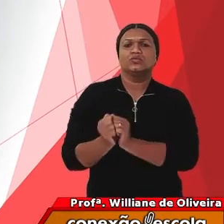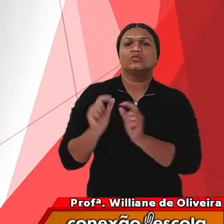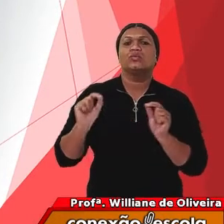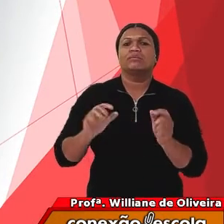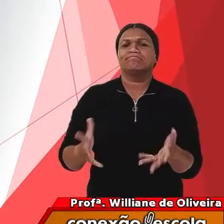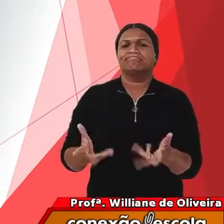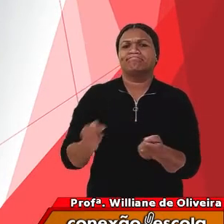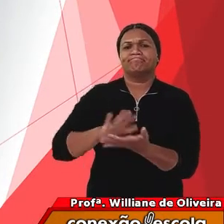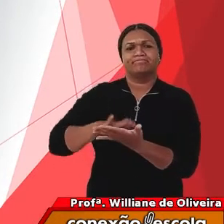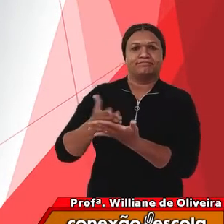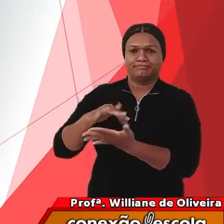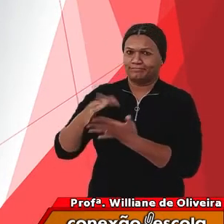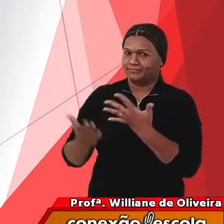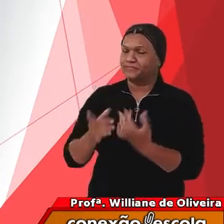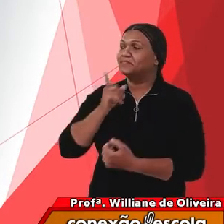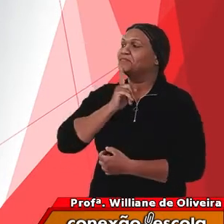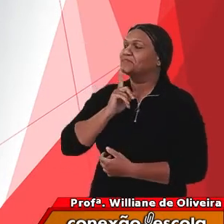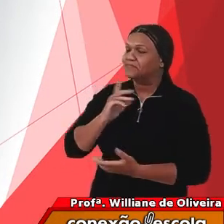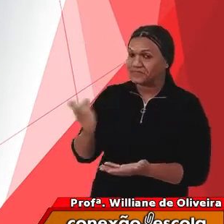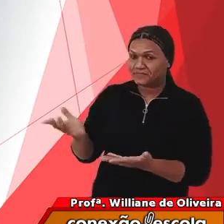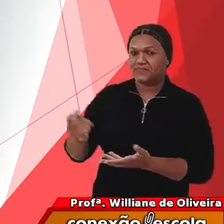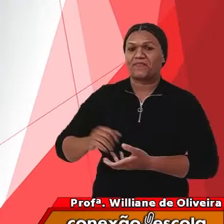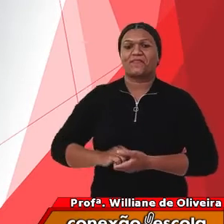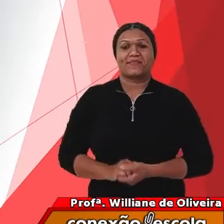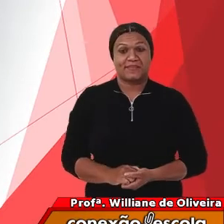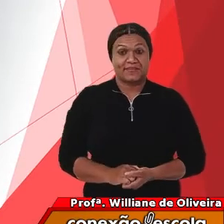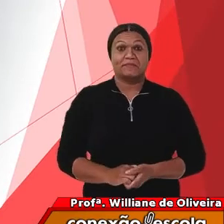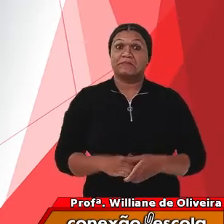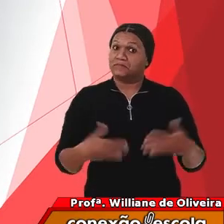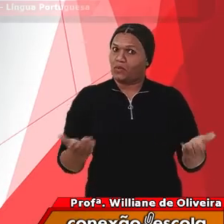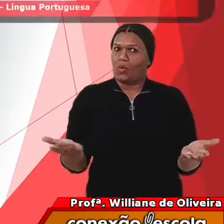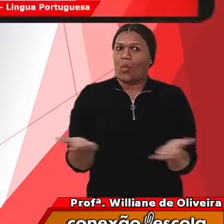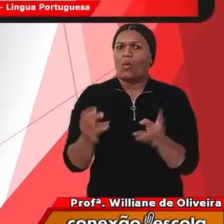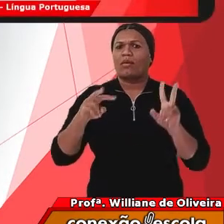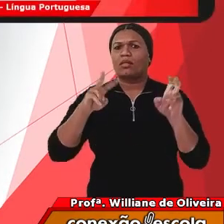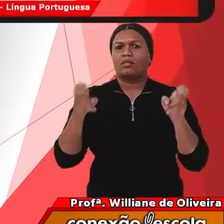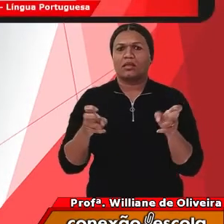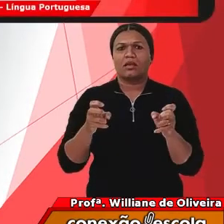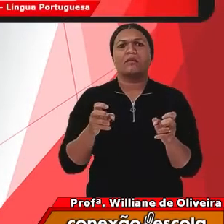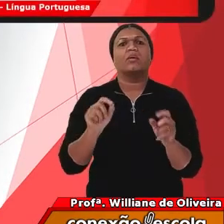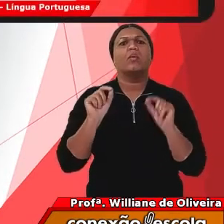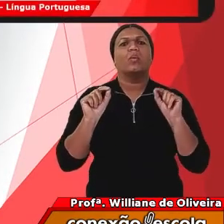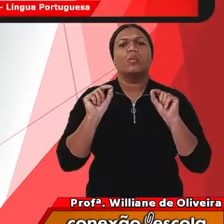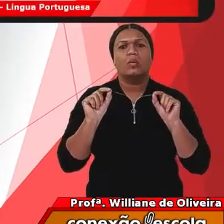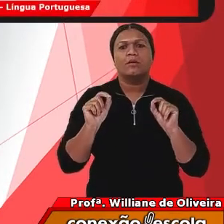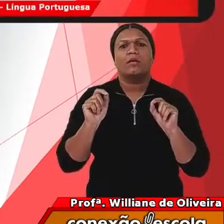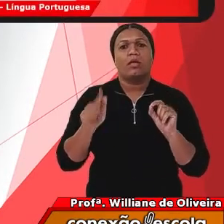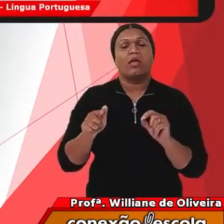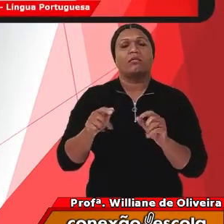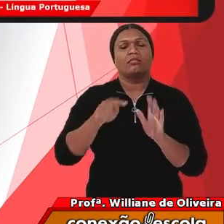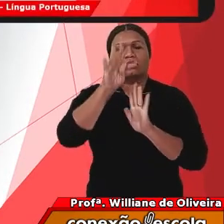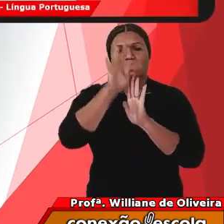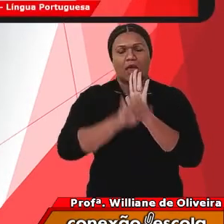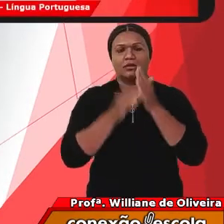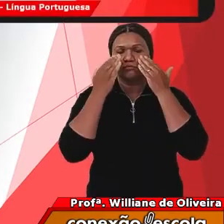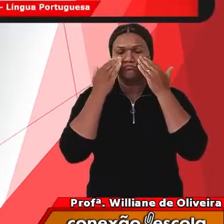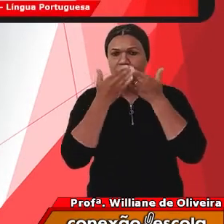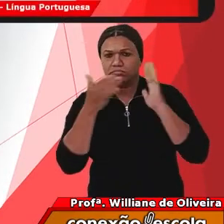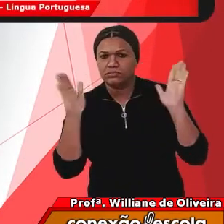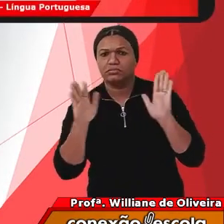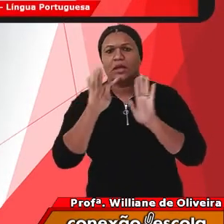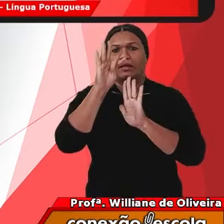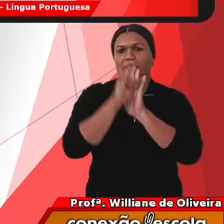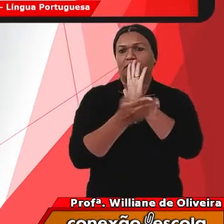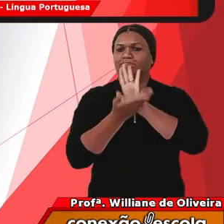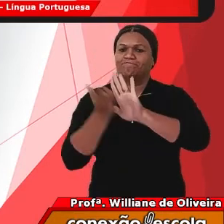nossa queridíssima intérprete Williane o título do nosso encontro de hoje é os implícitos e os